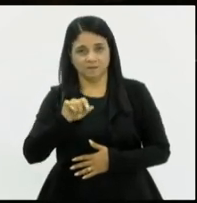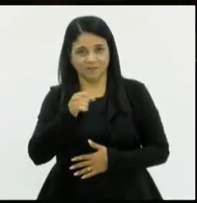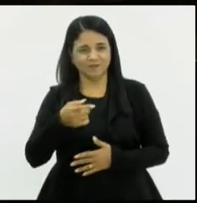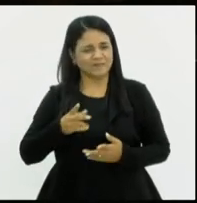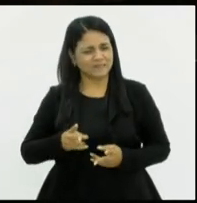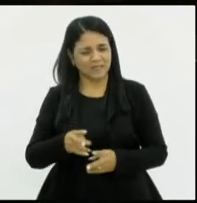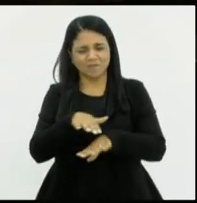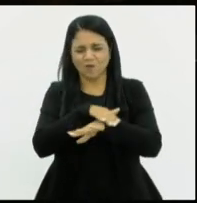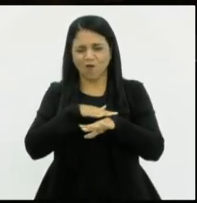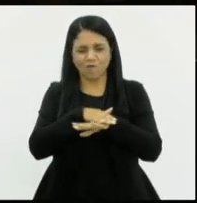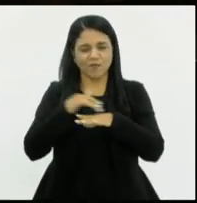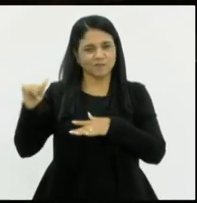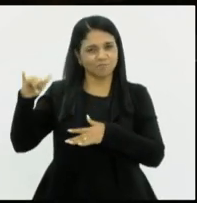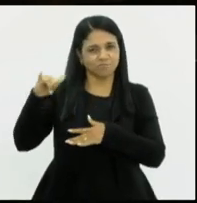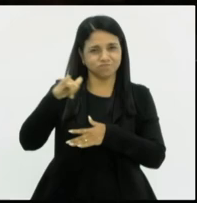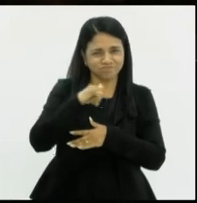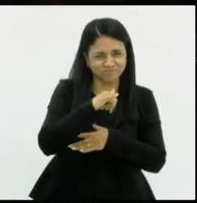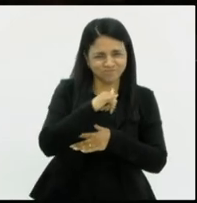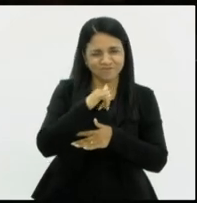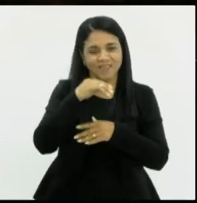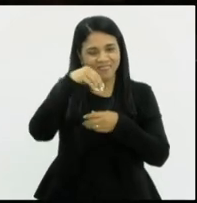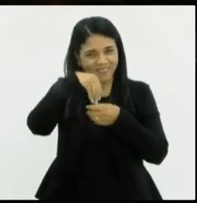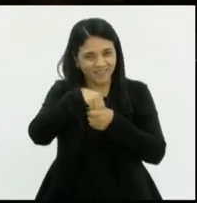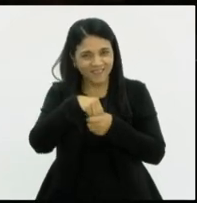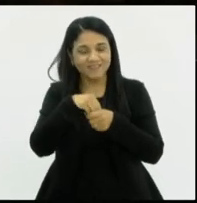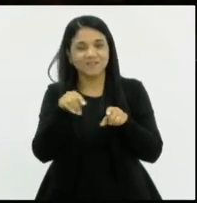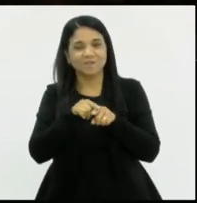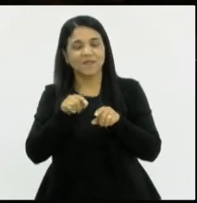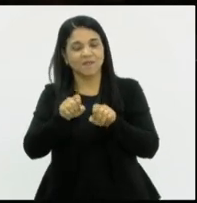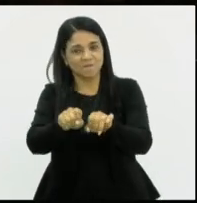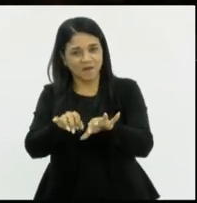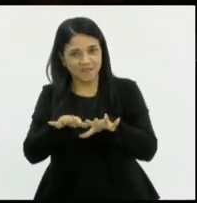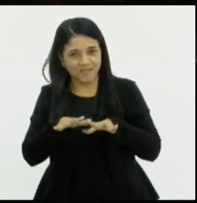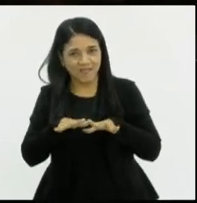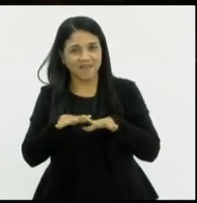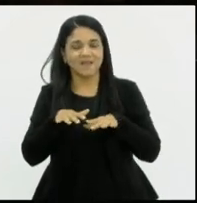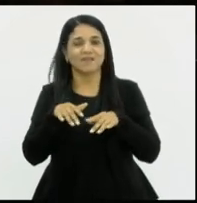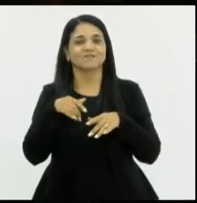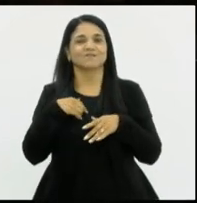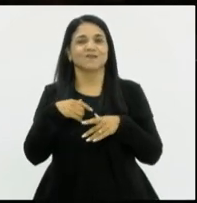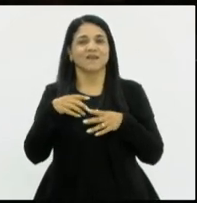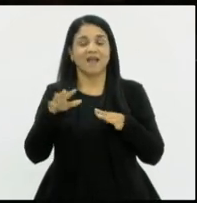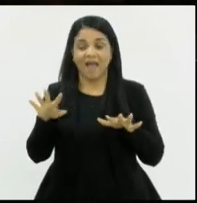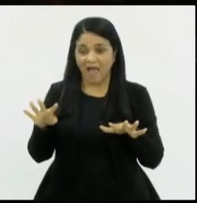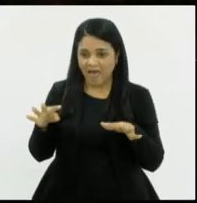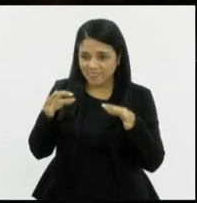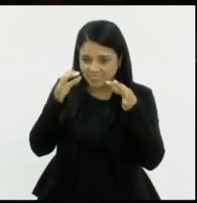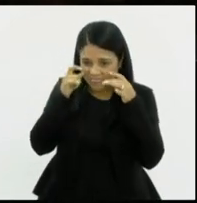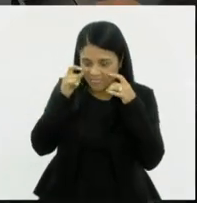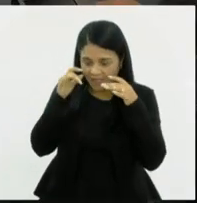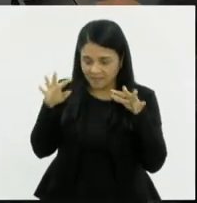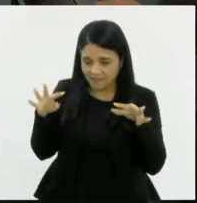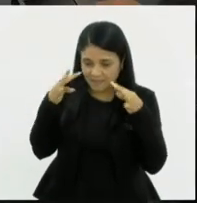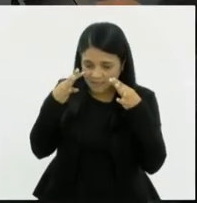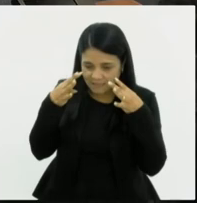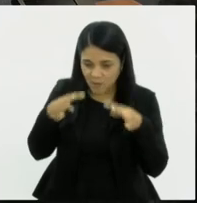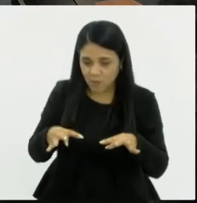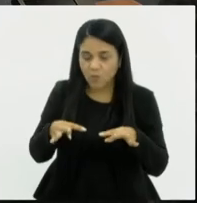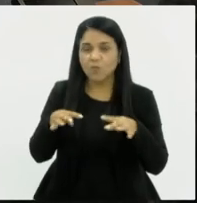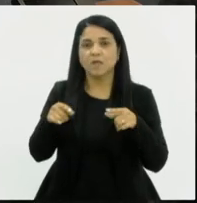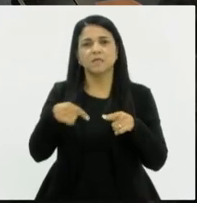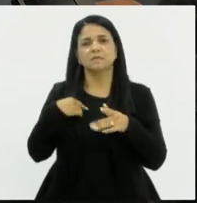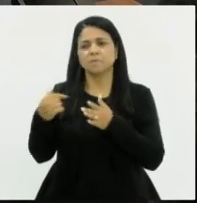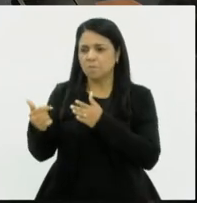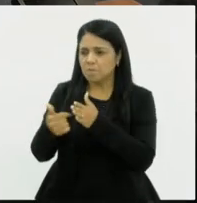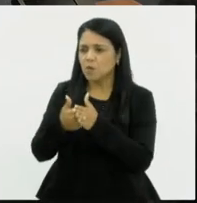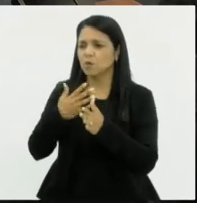voos, sempre conversa também no plenário, e algo que me chama muita atenção, que toda vez que ele me encontra, ele pergunta pelos meus